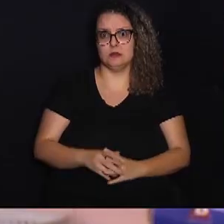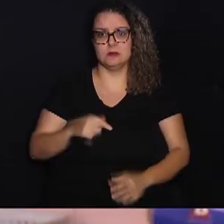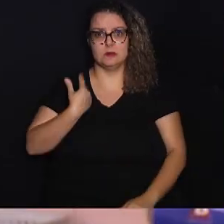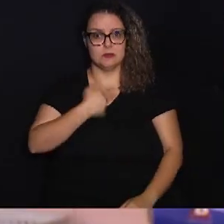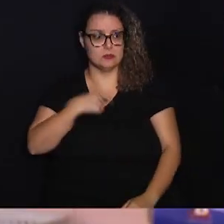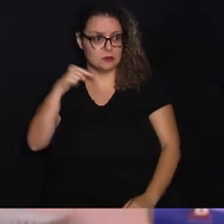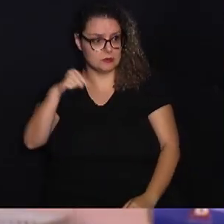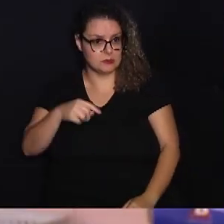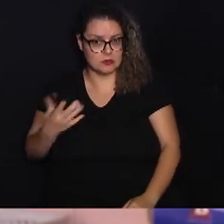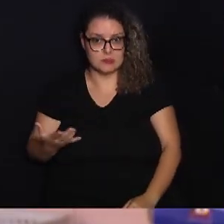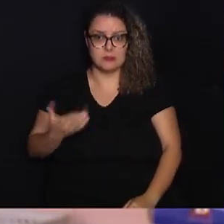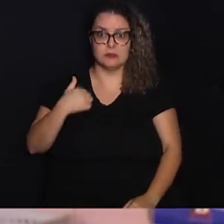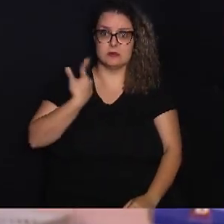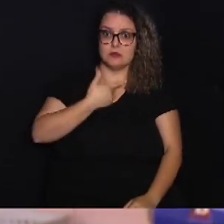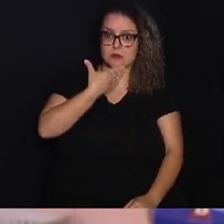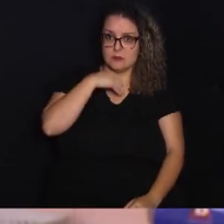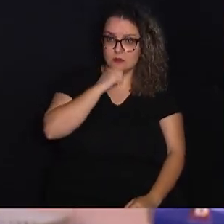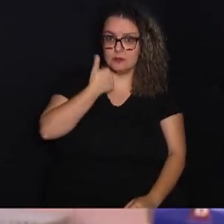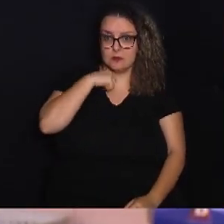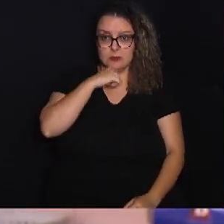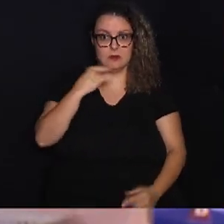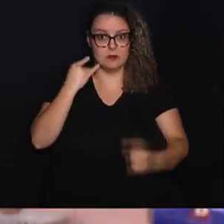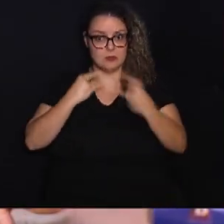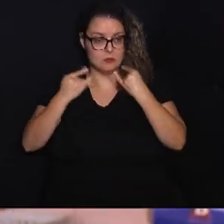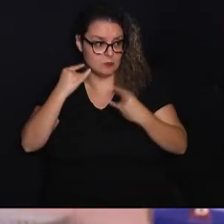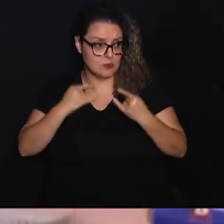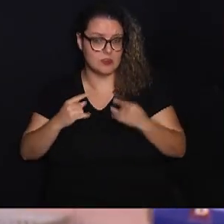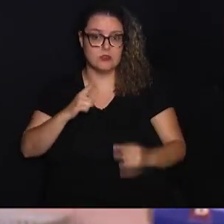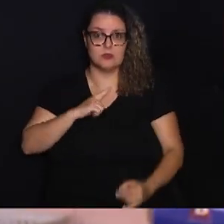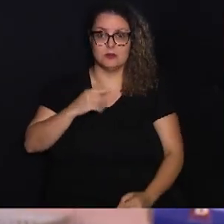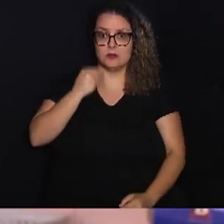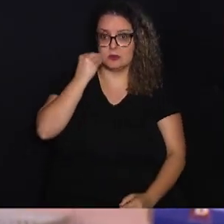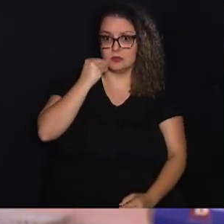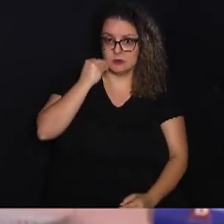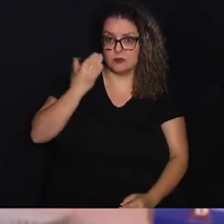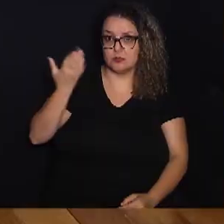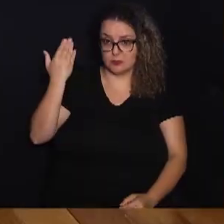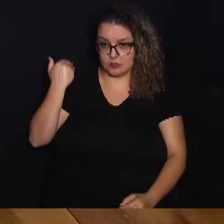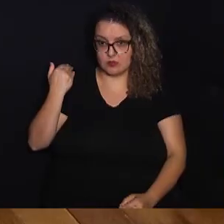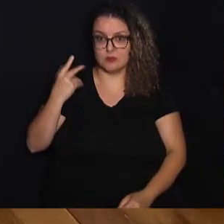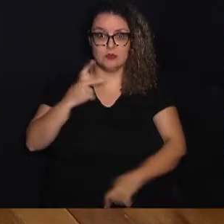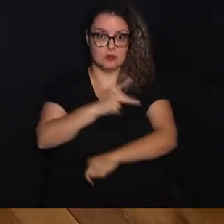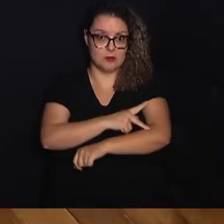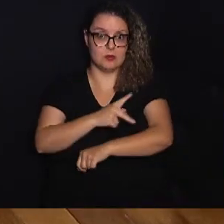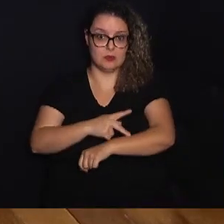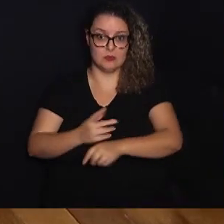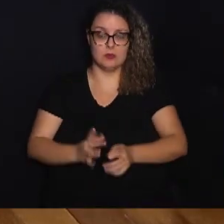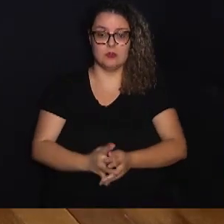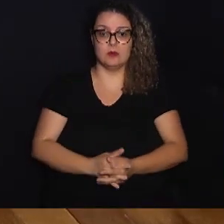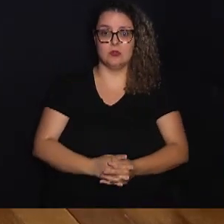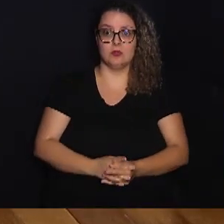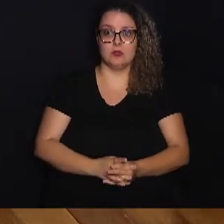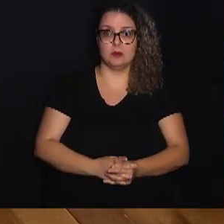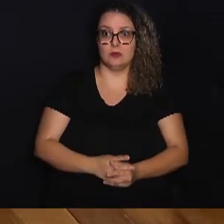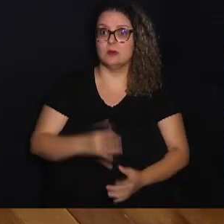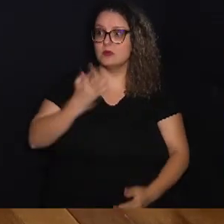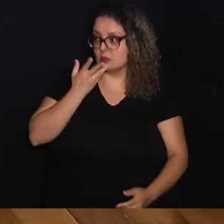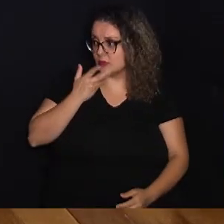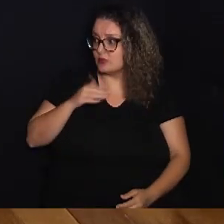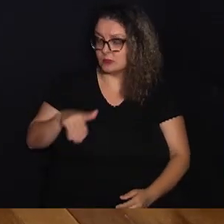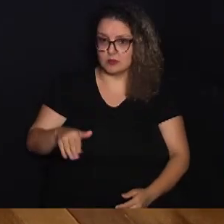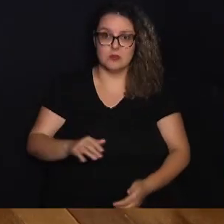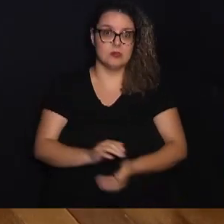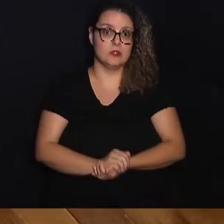aqui, somos pais, estamos interessados, tivemos a vivência, né, já com a pedagogia na educação